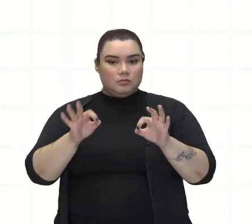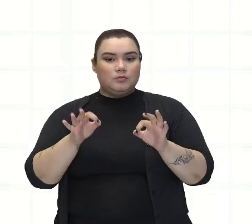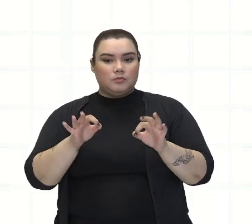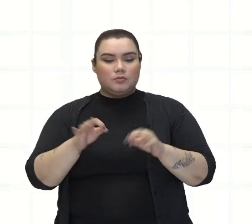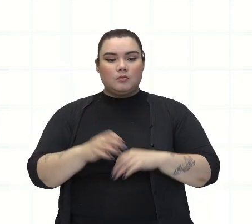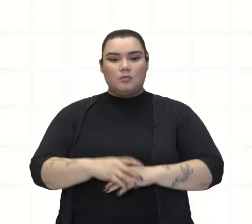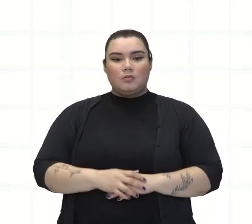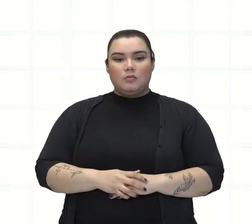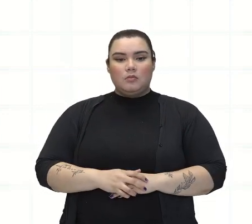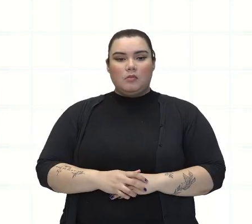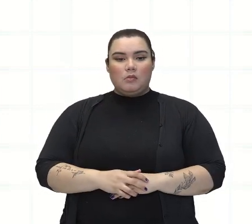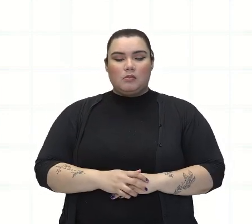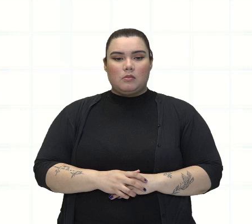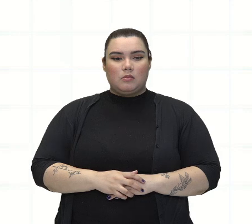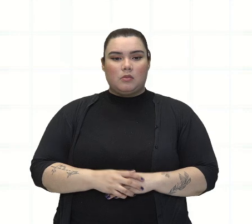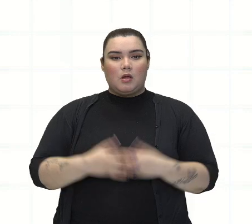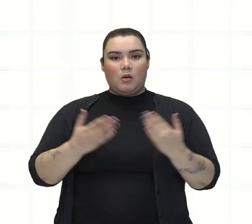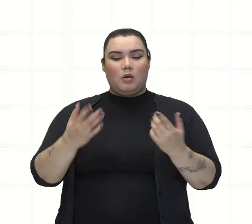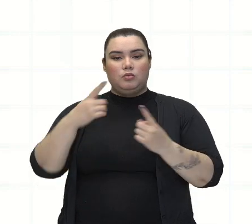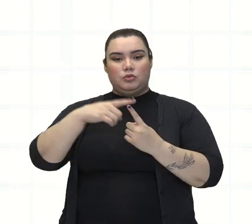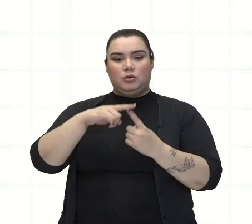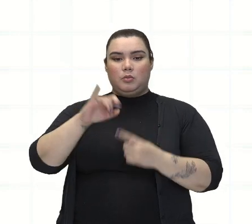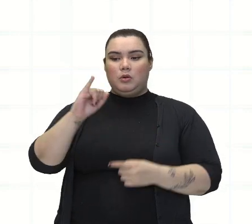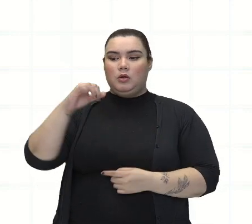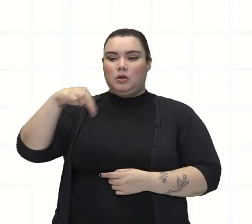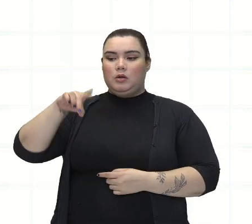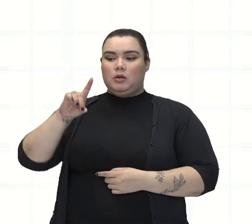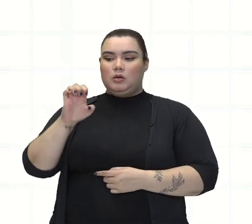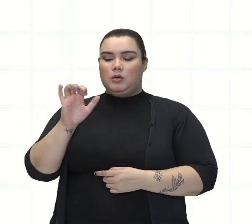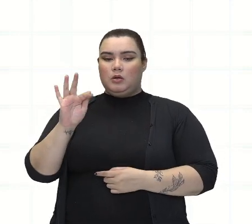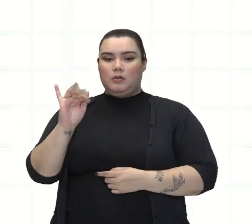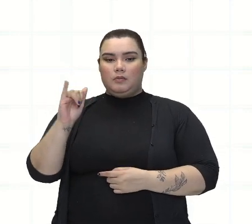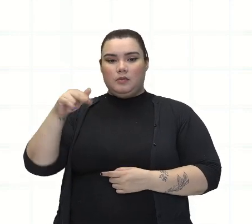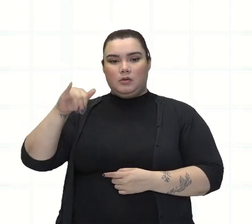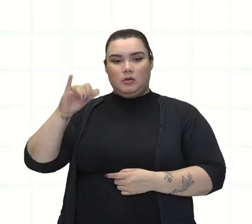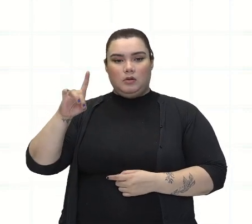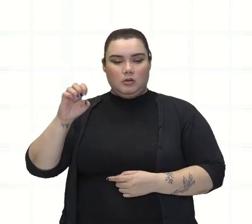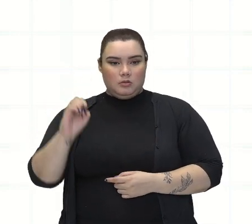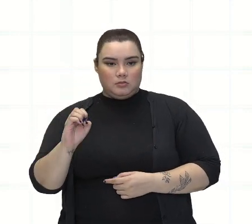artigo indefinido. Novamente, nós temos o pardalzinho, que é